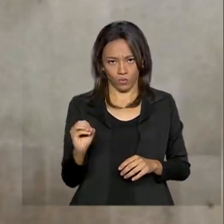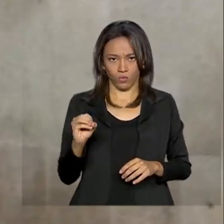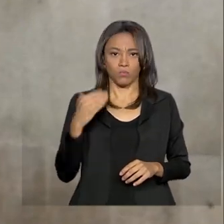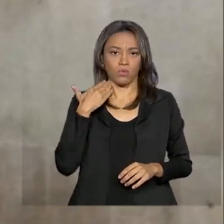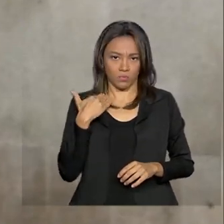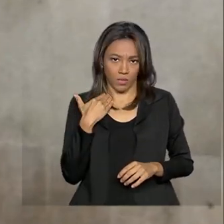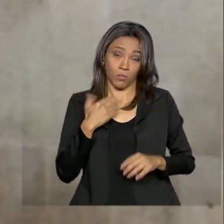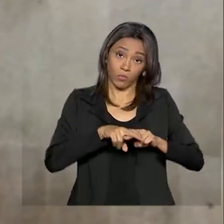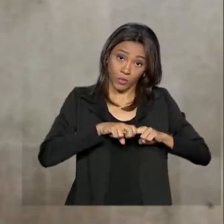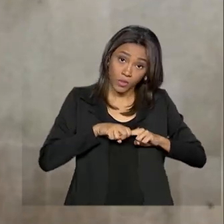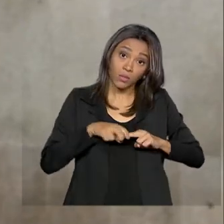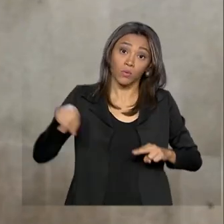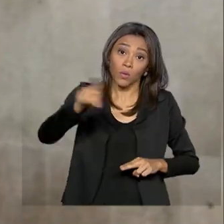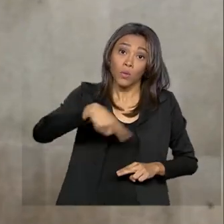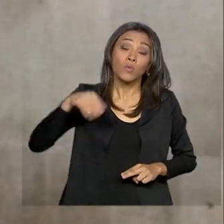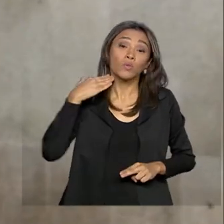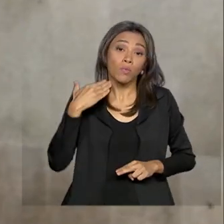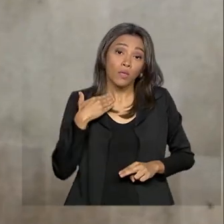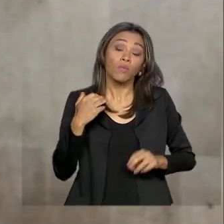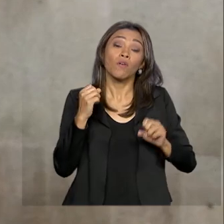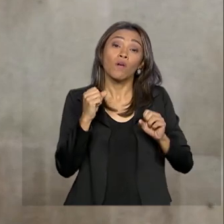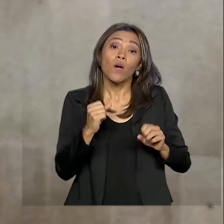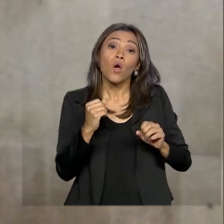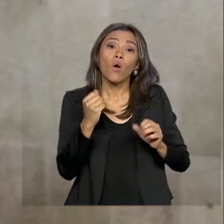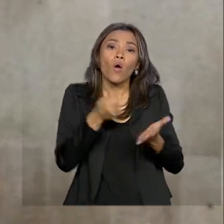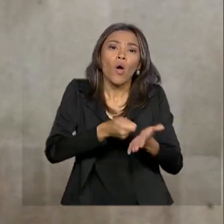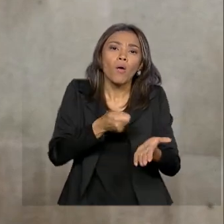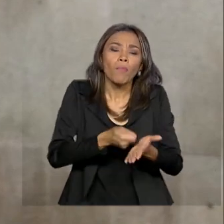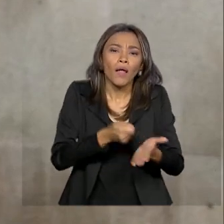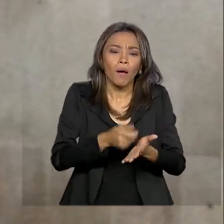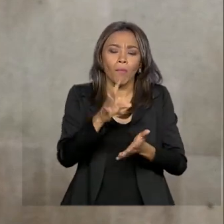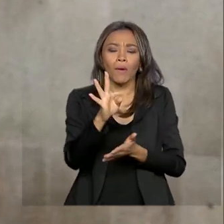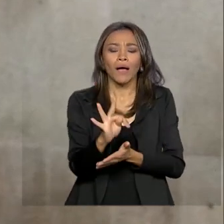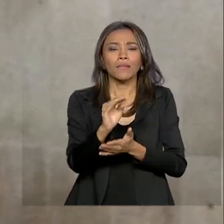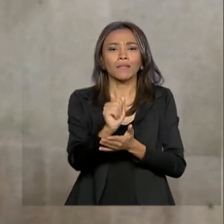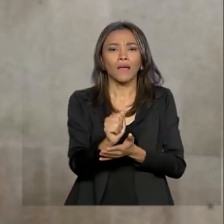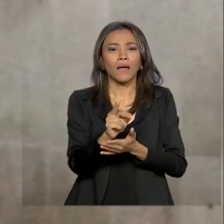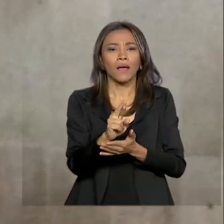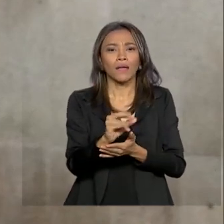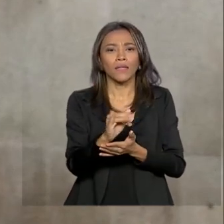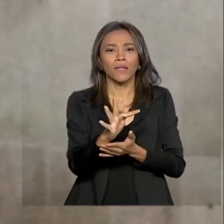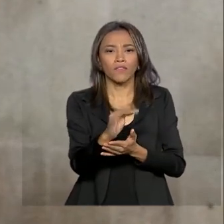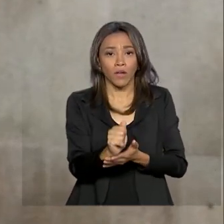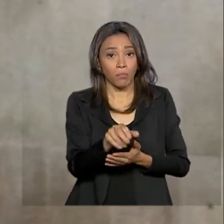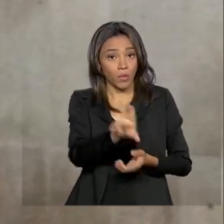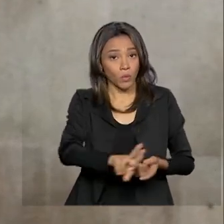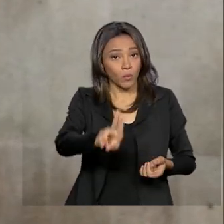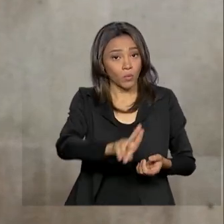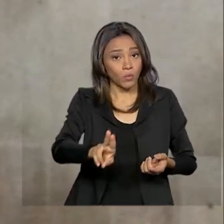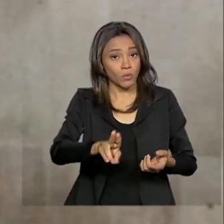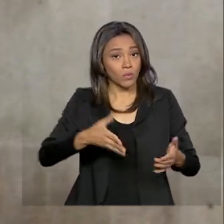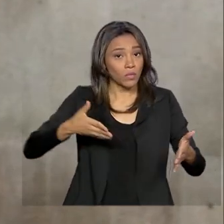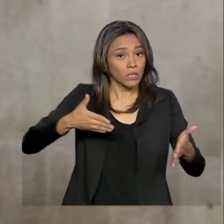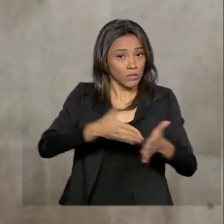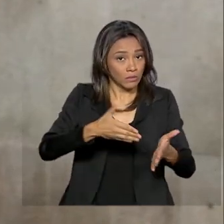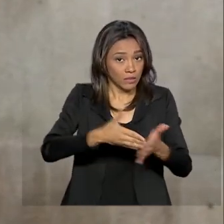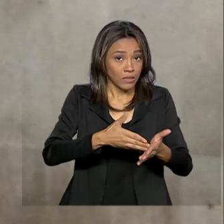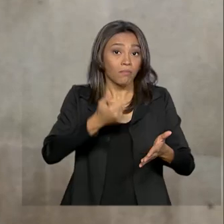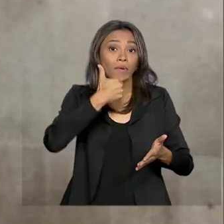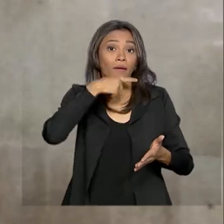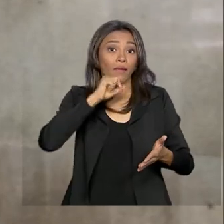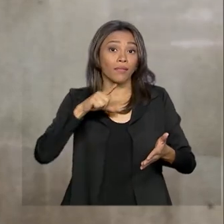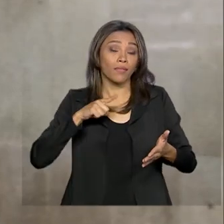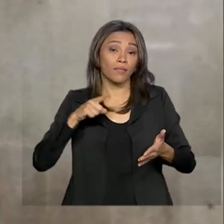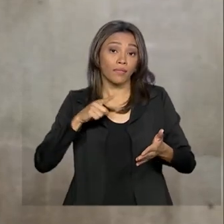agora, os bancos vão poder cobrar uma tarifa mensal pela disponibilização do limite para quem tem crédito